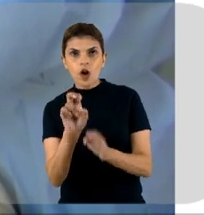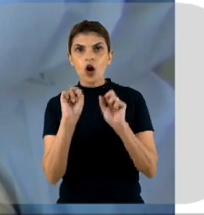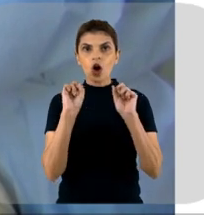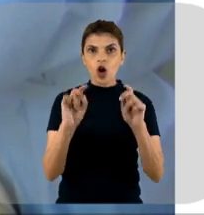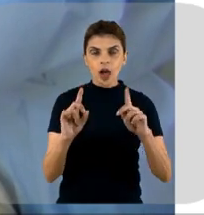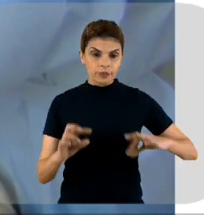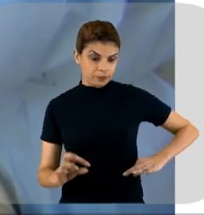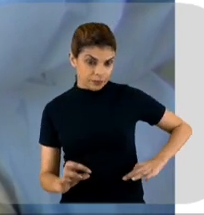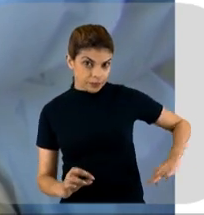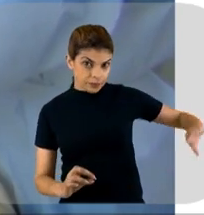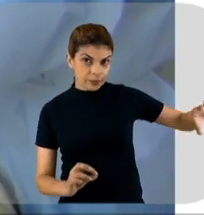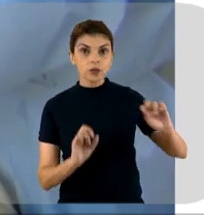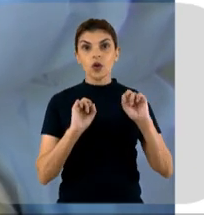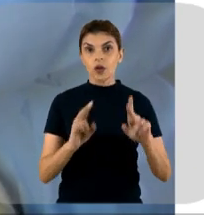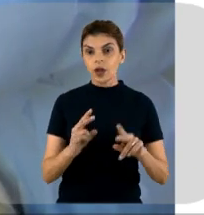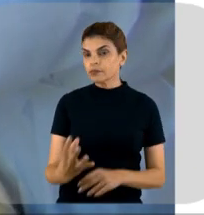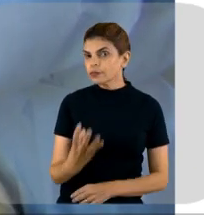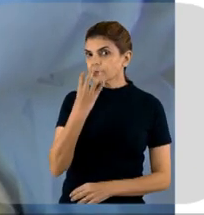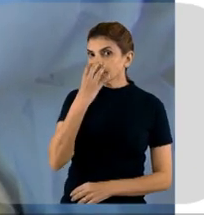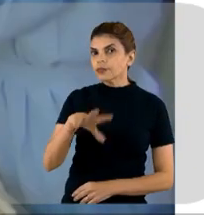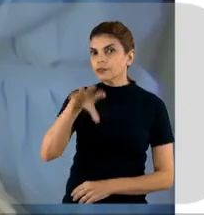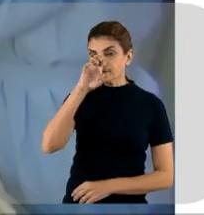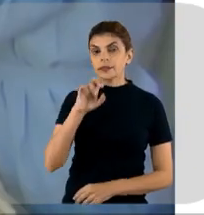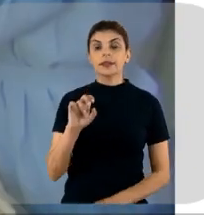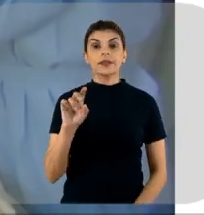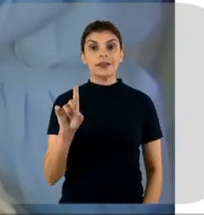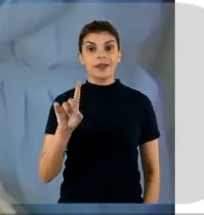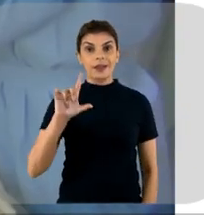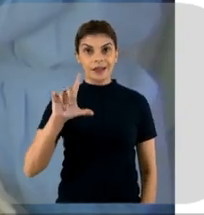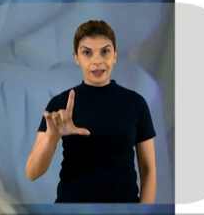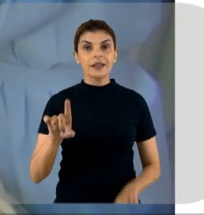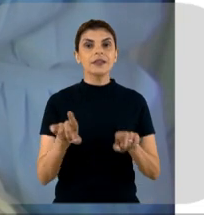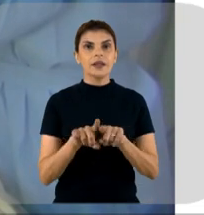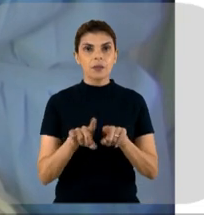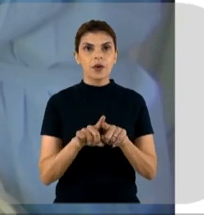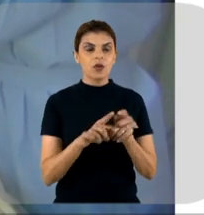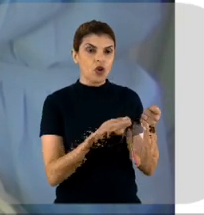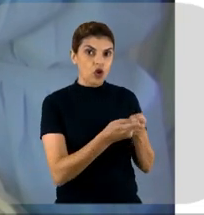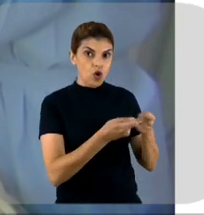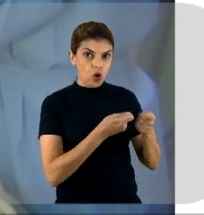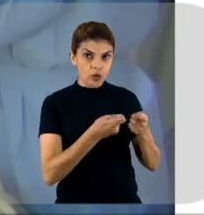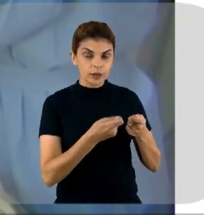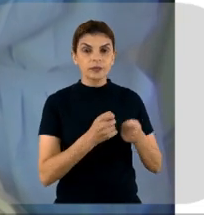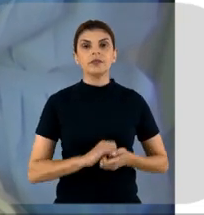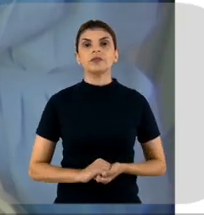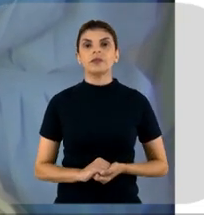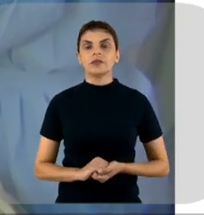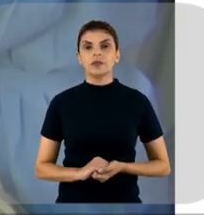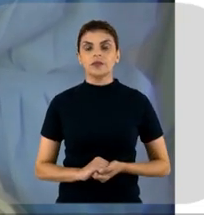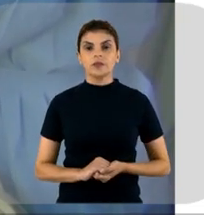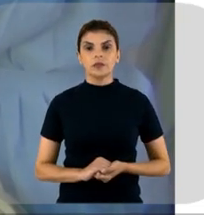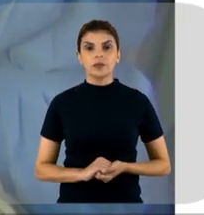Checar linhas, catéteres e via aérea artificial. Em DL, nós tiraremos a monitorização da parte